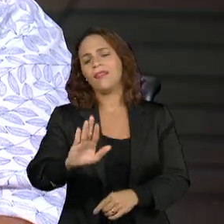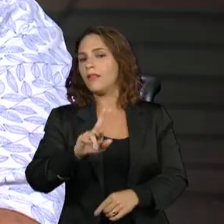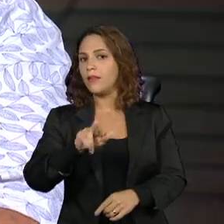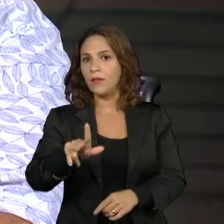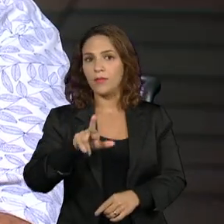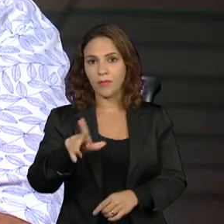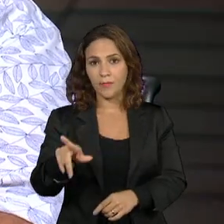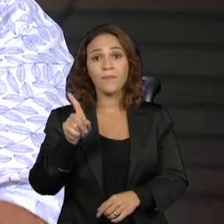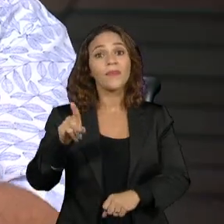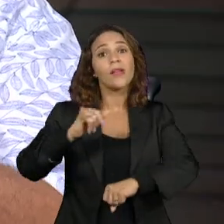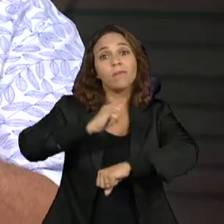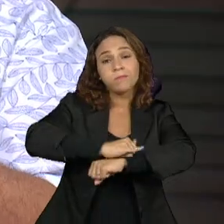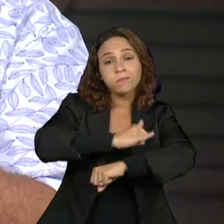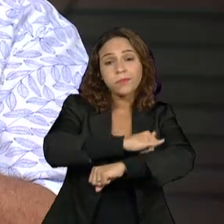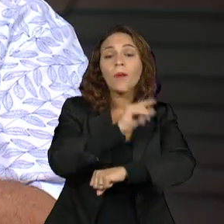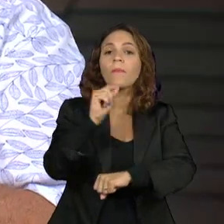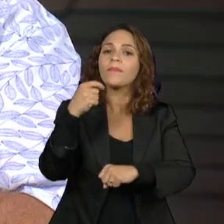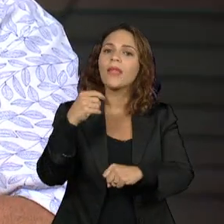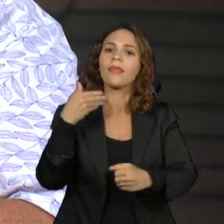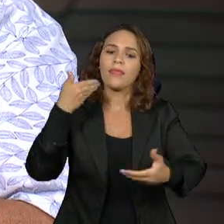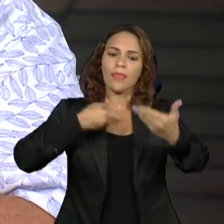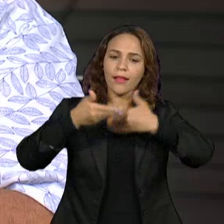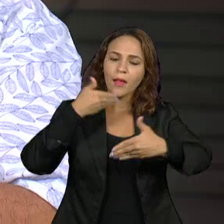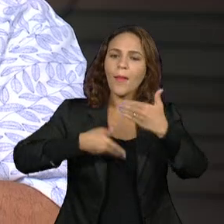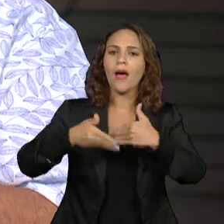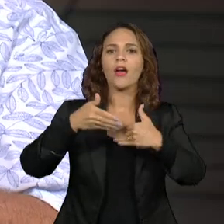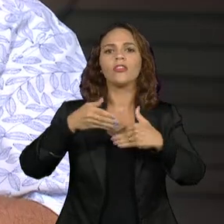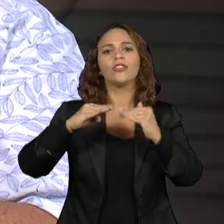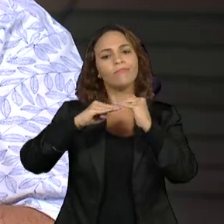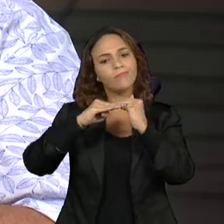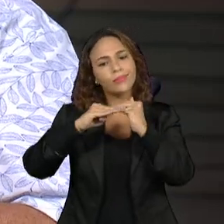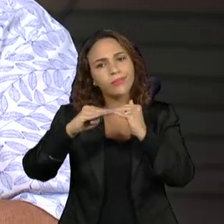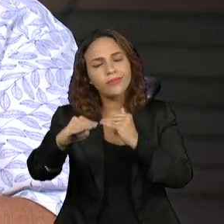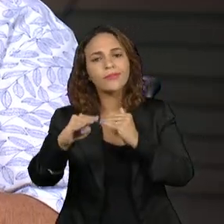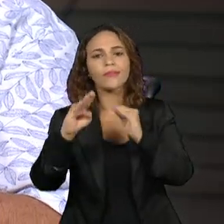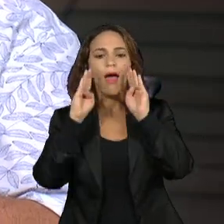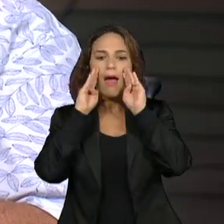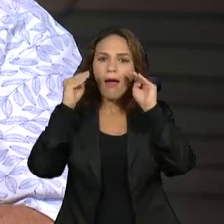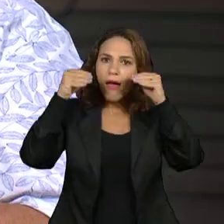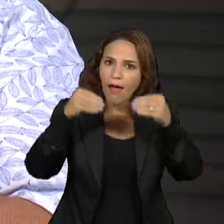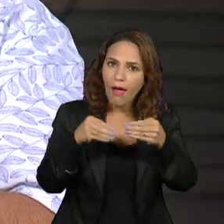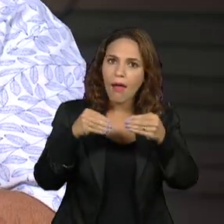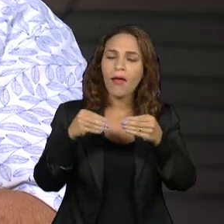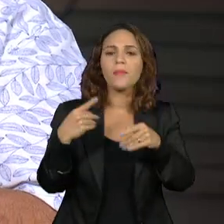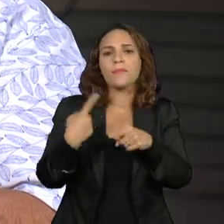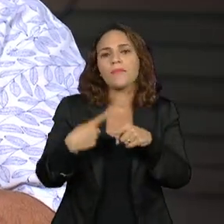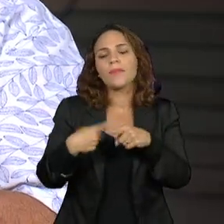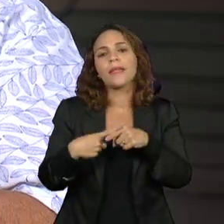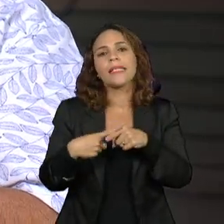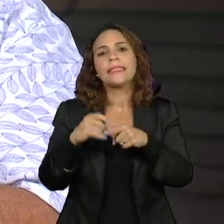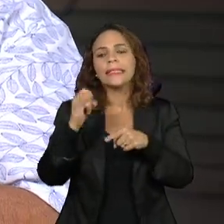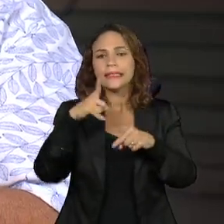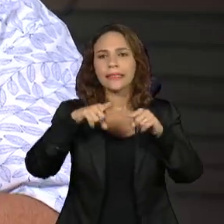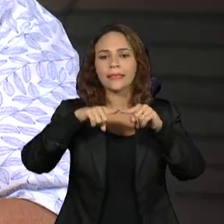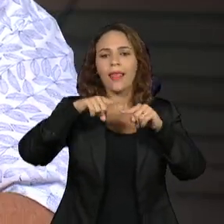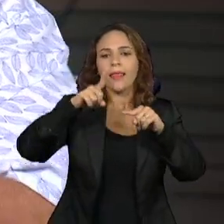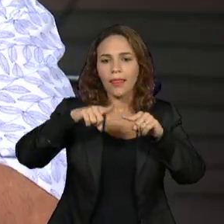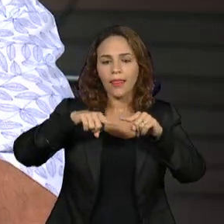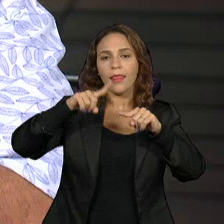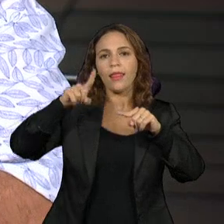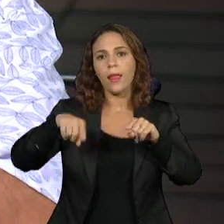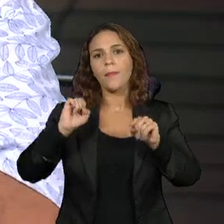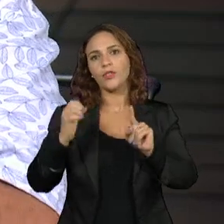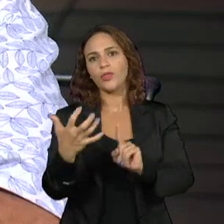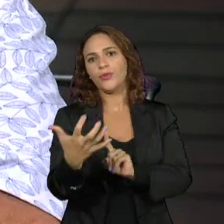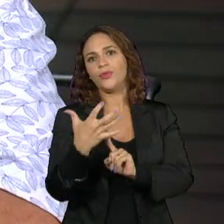obesidade é colocada como uma doença para tratamento contínuo, atenção contínua, porque é um quadro que qualquer deslize